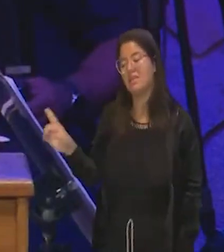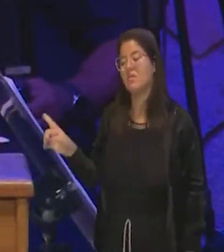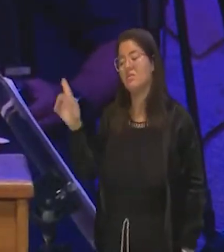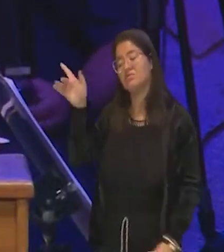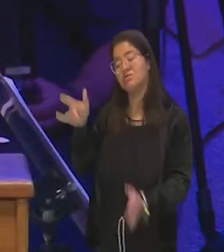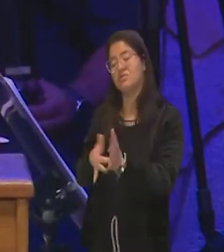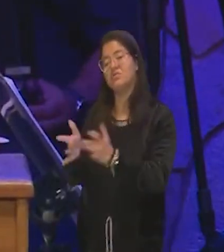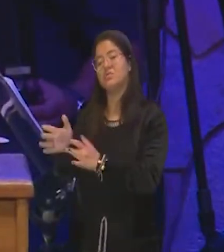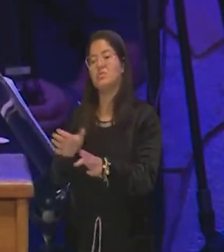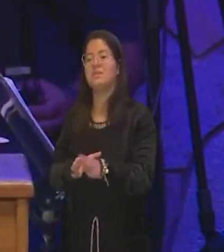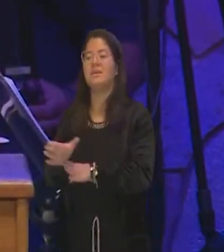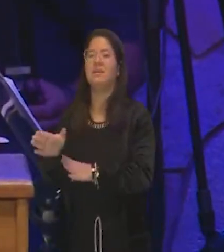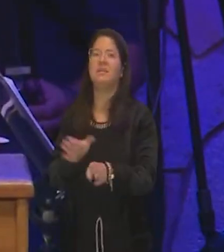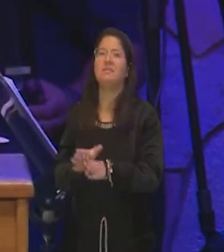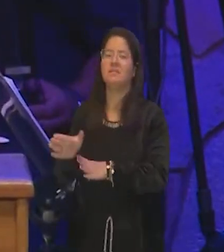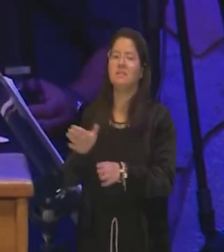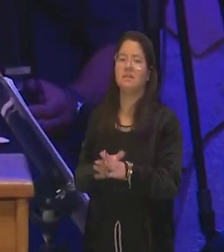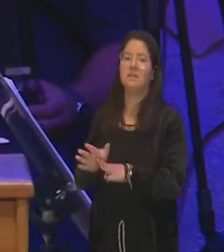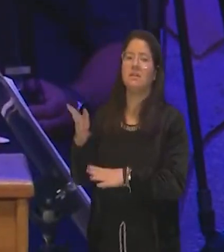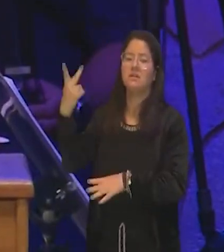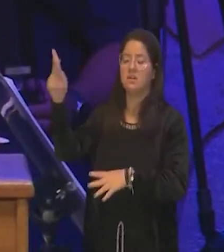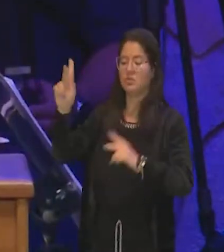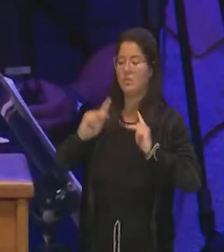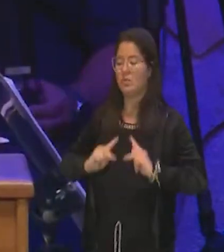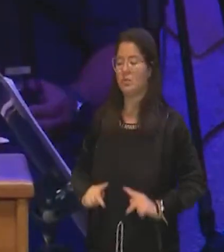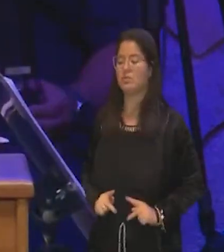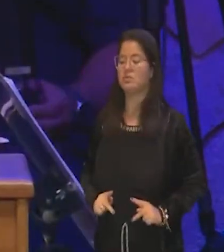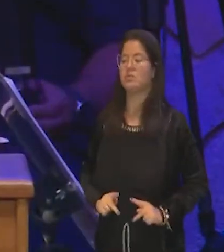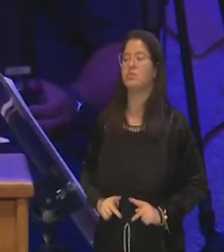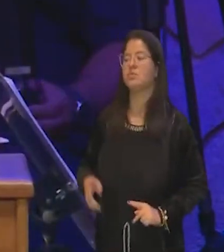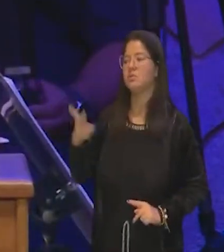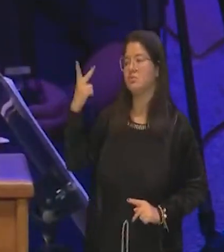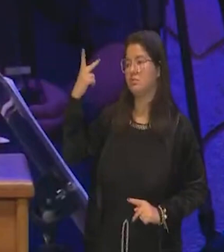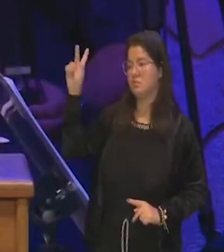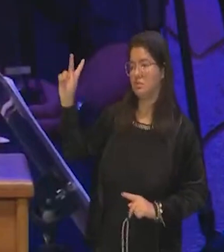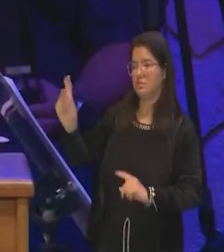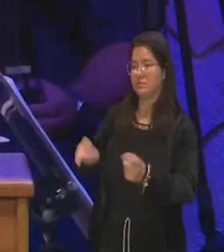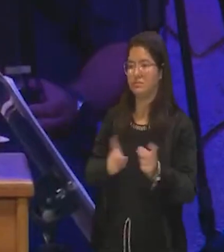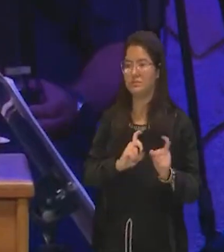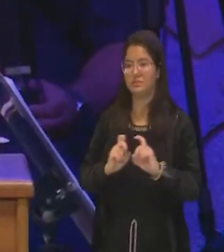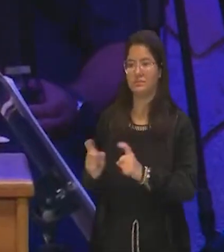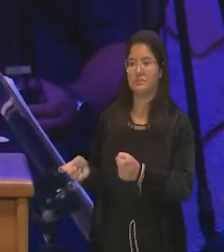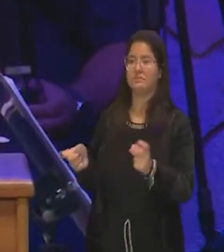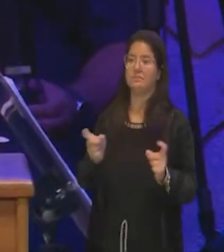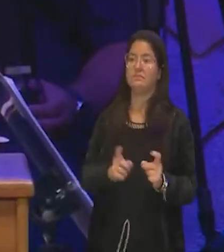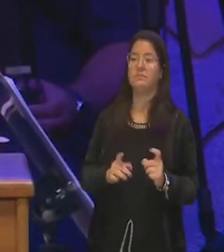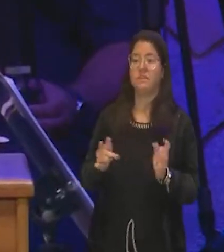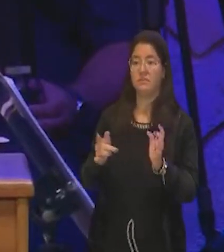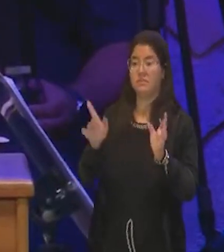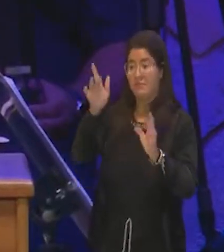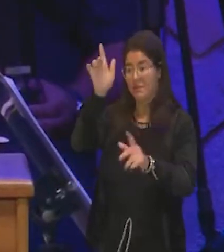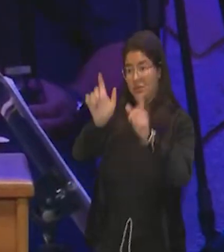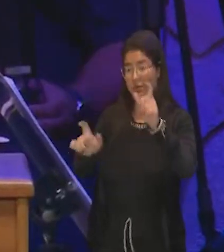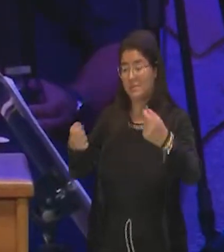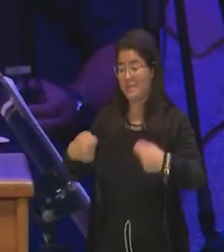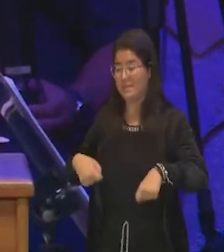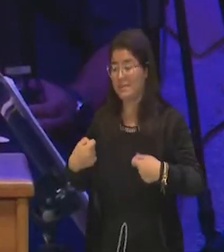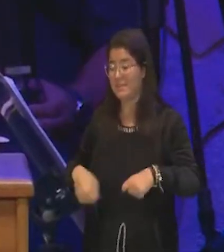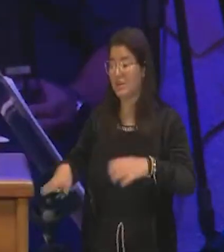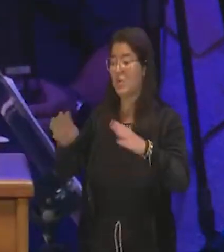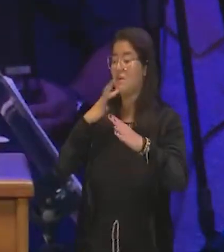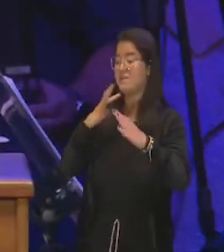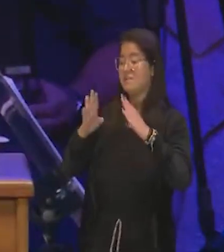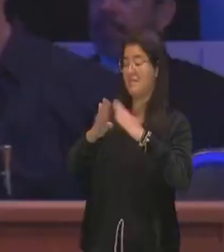neste sentido, da sua postura, do seu governo, como alguém que conhece a sua casa, conhece os limites da sua